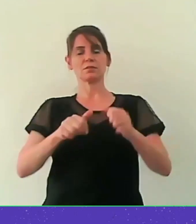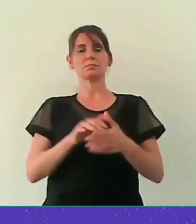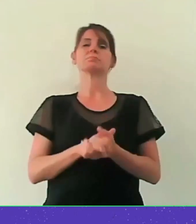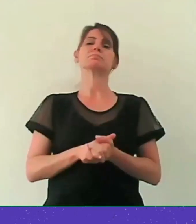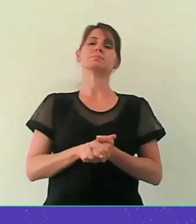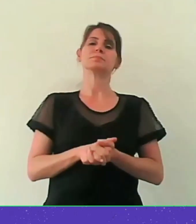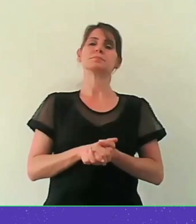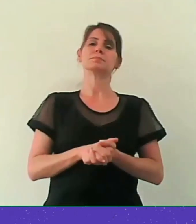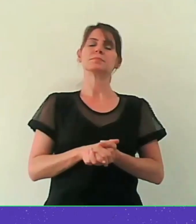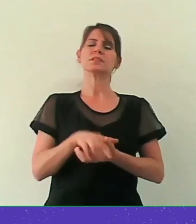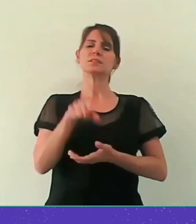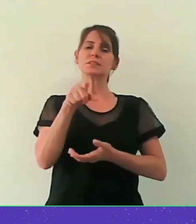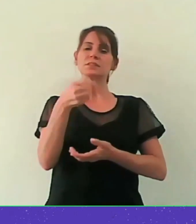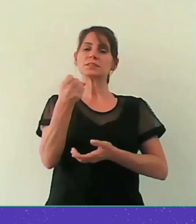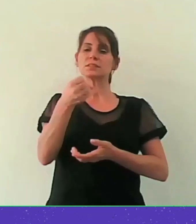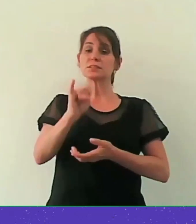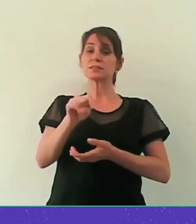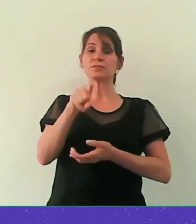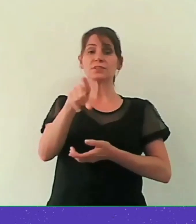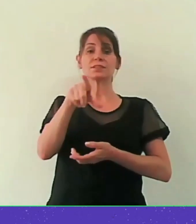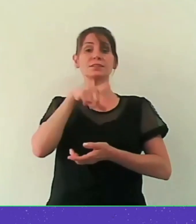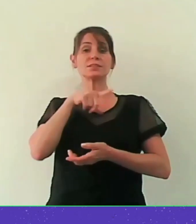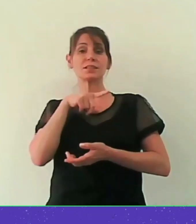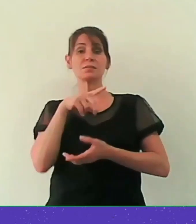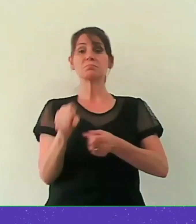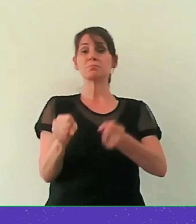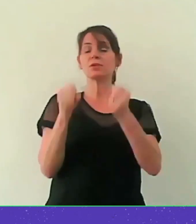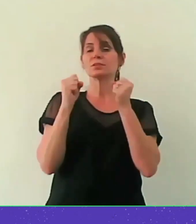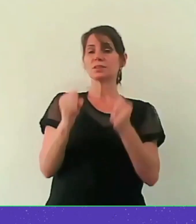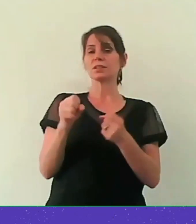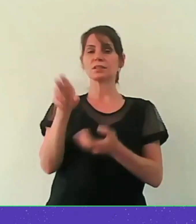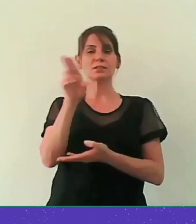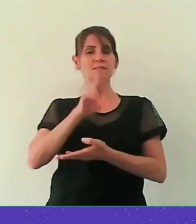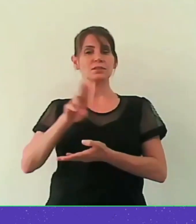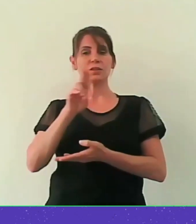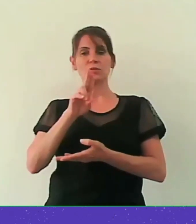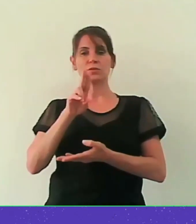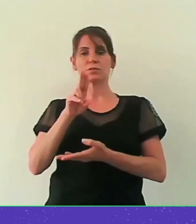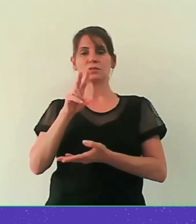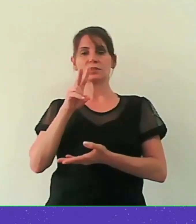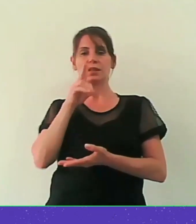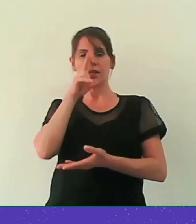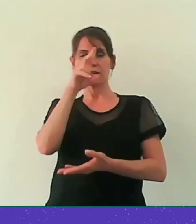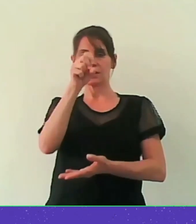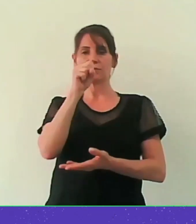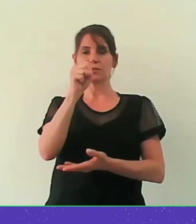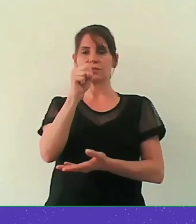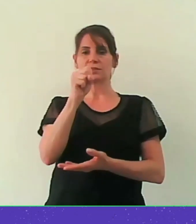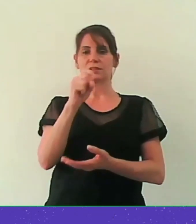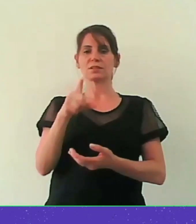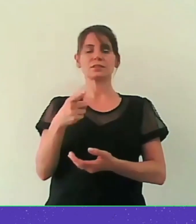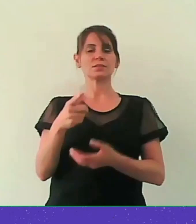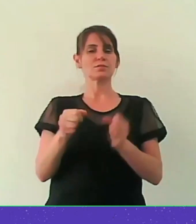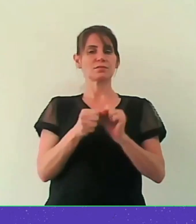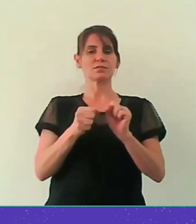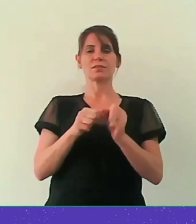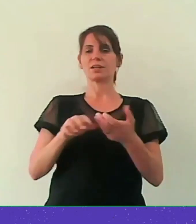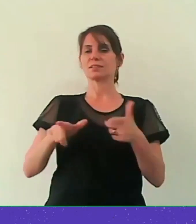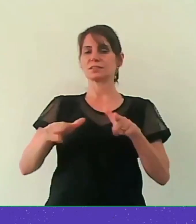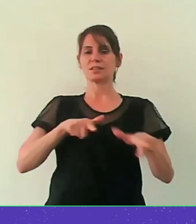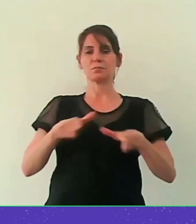Se você tem poder, não aplica força, você não realiza nenhum trabalho. O que é trabalho?